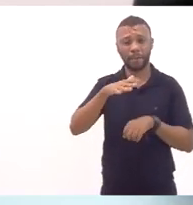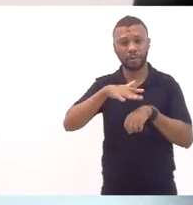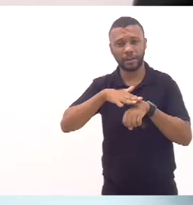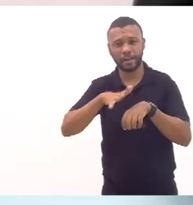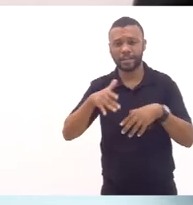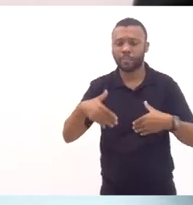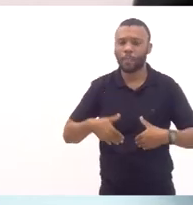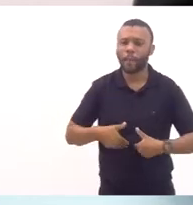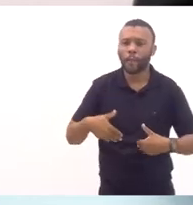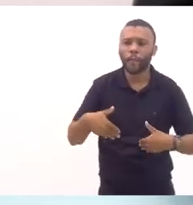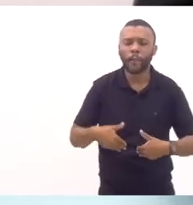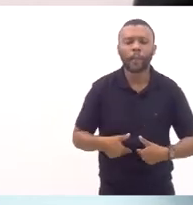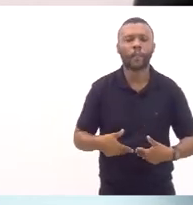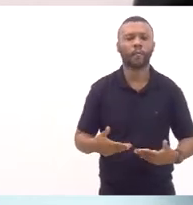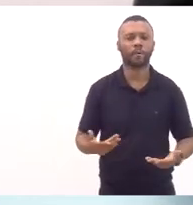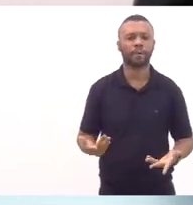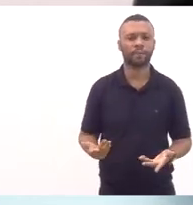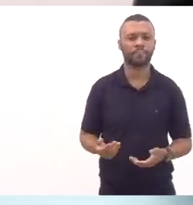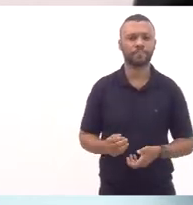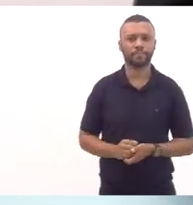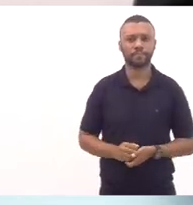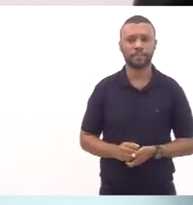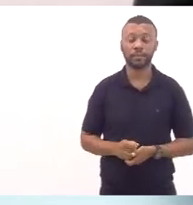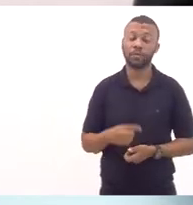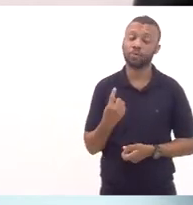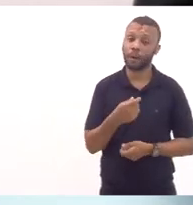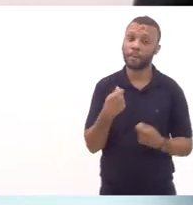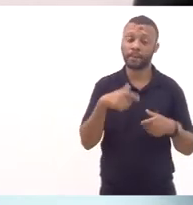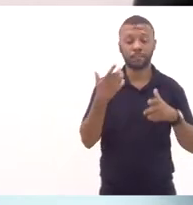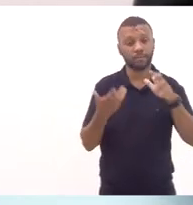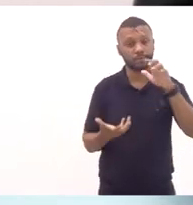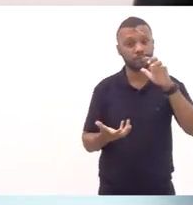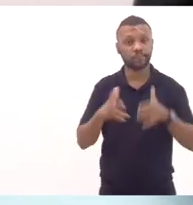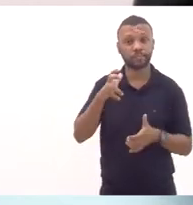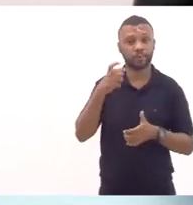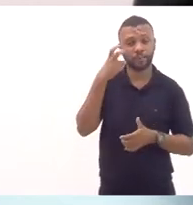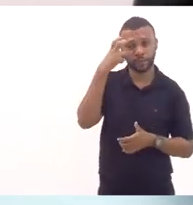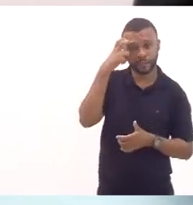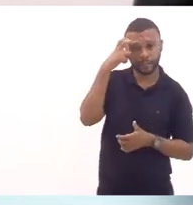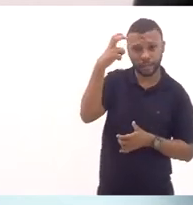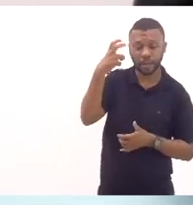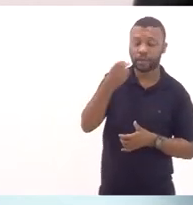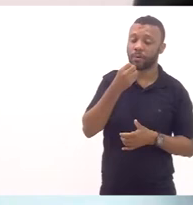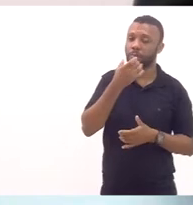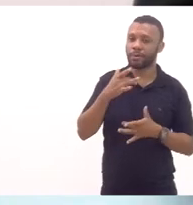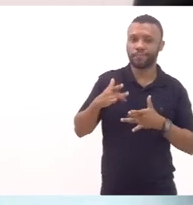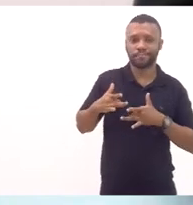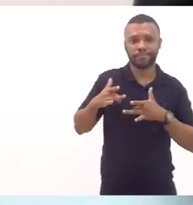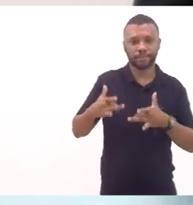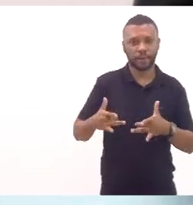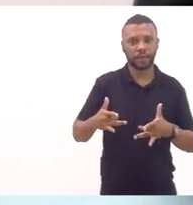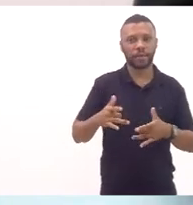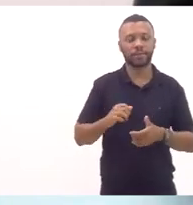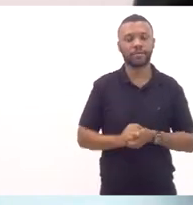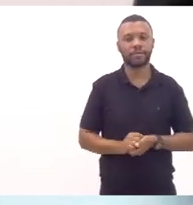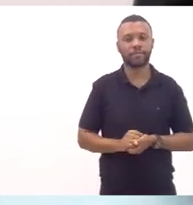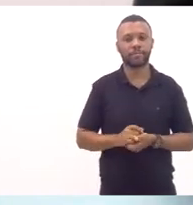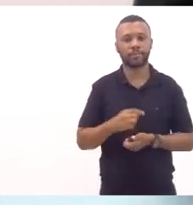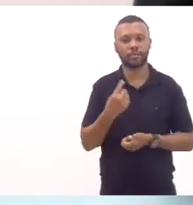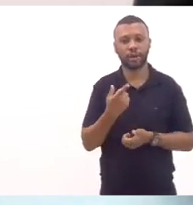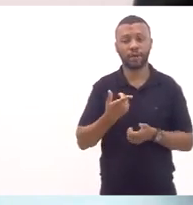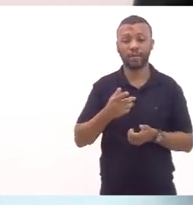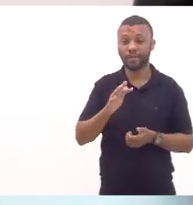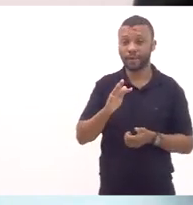fome. Isso nós temos que reverter com inteligência e boa vontade. O Sinfito RJ está aqui